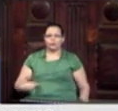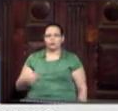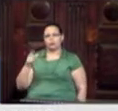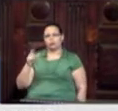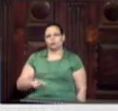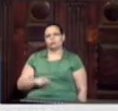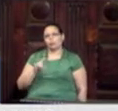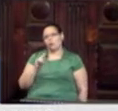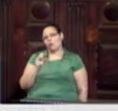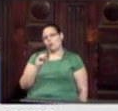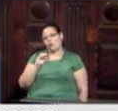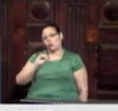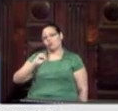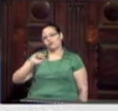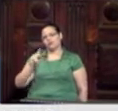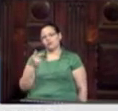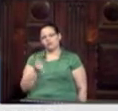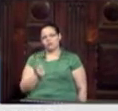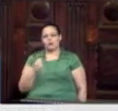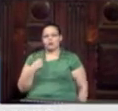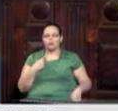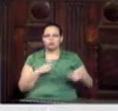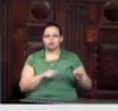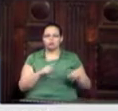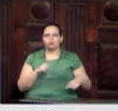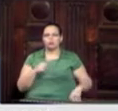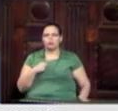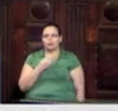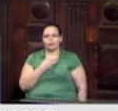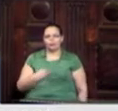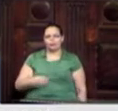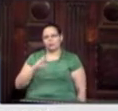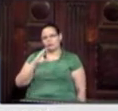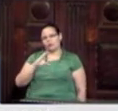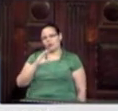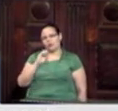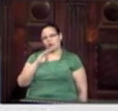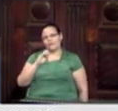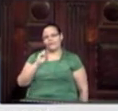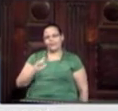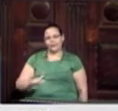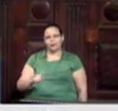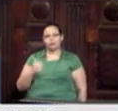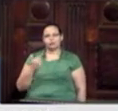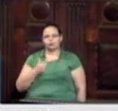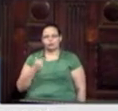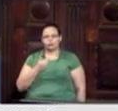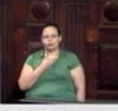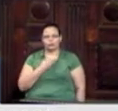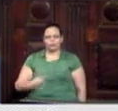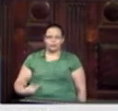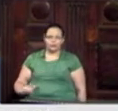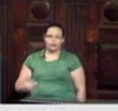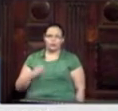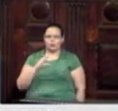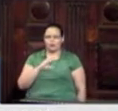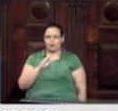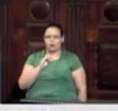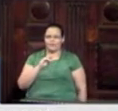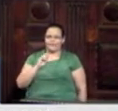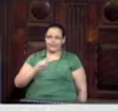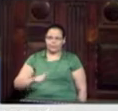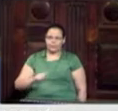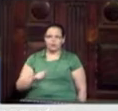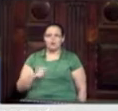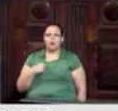governo primeiro Cabral, ao segundo governo Cabral, ao pedaço do